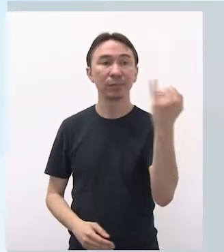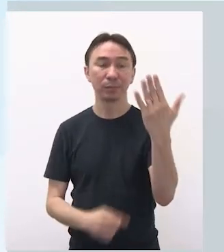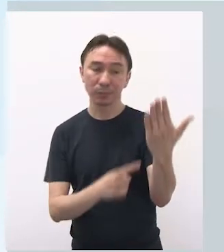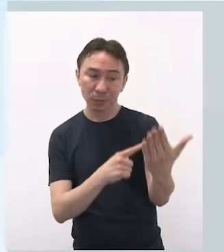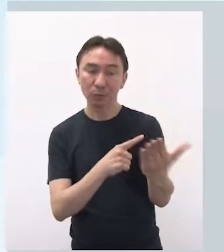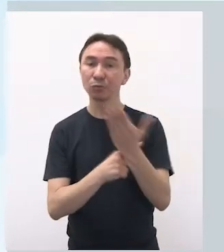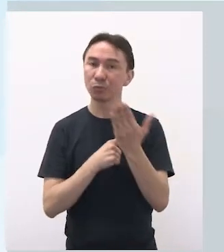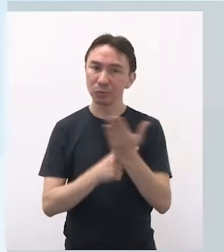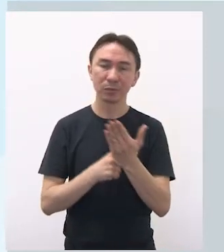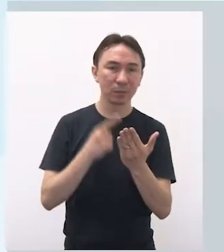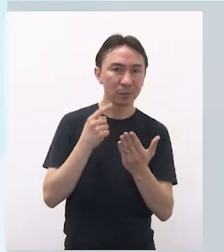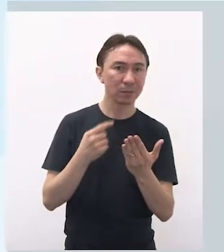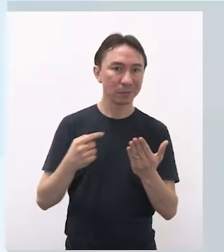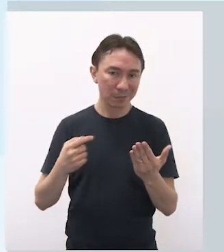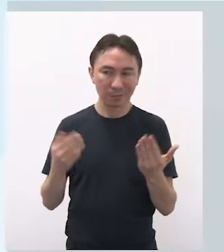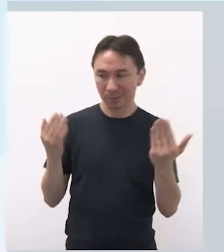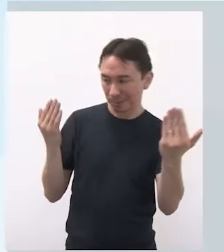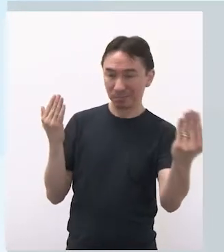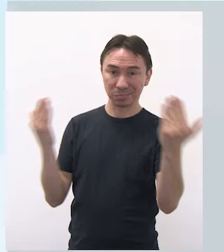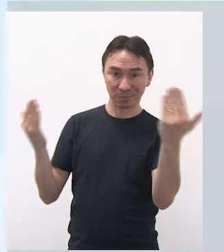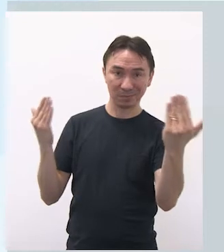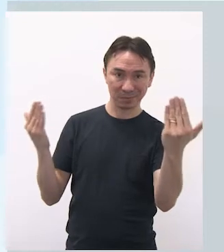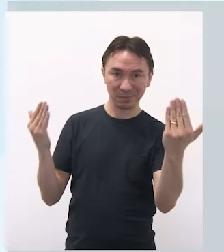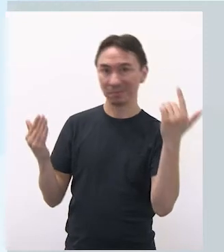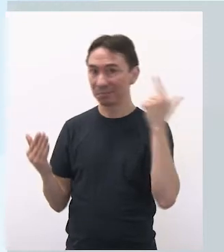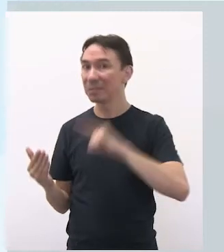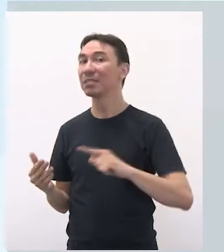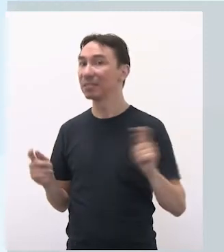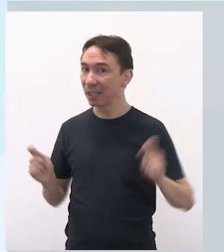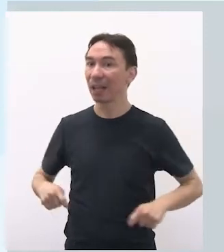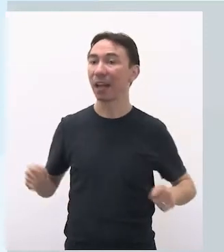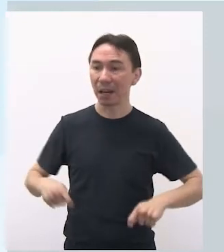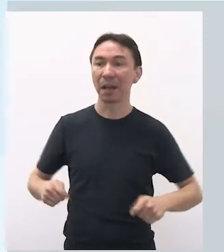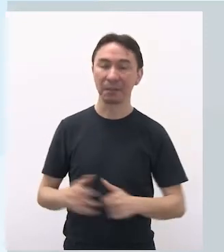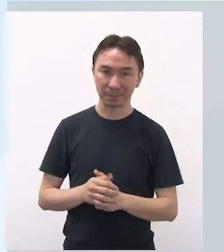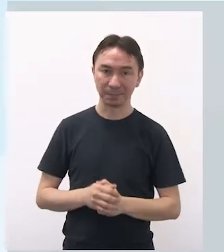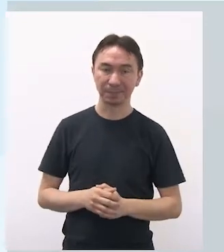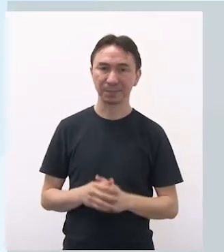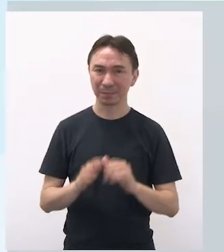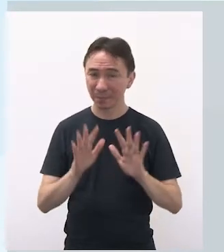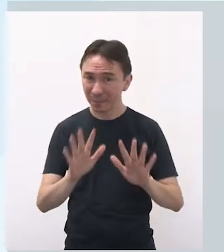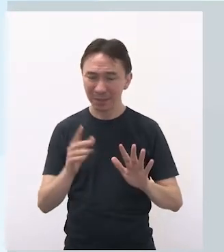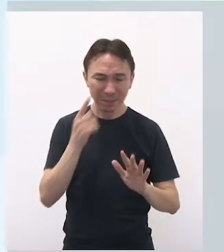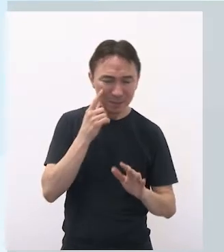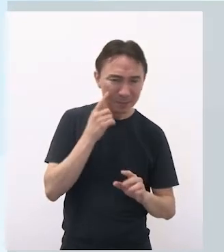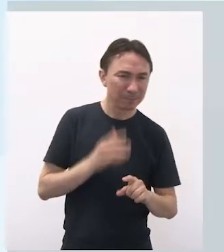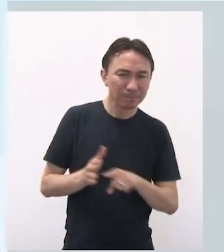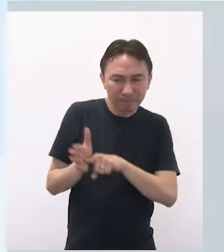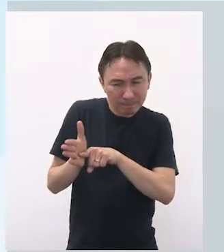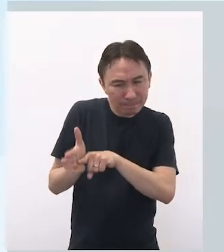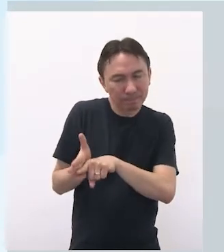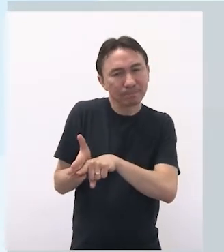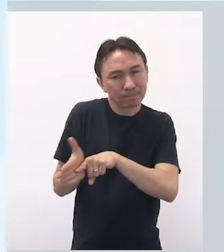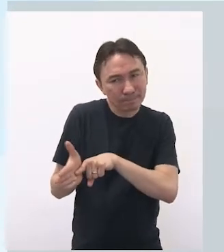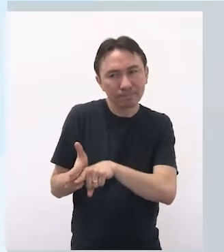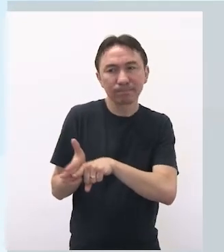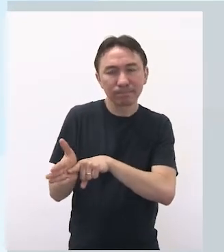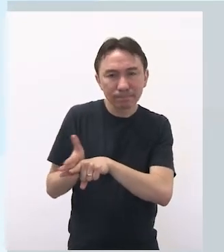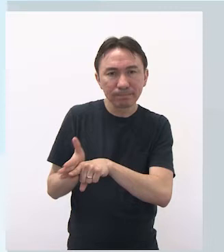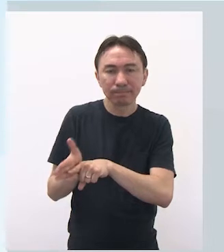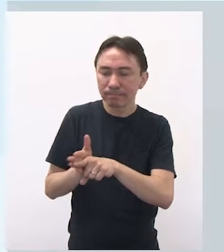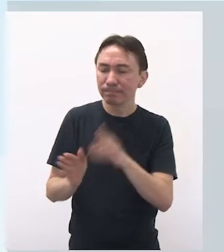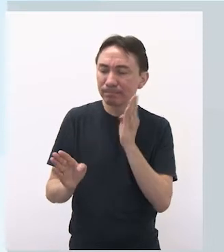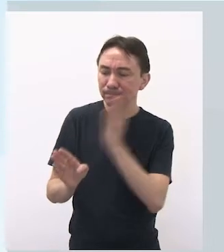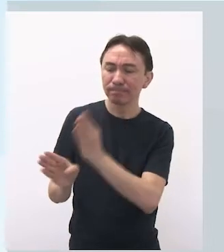essa comparabilidade. Então, é muito importante que, nesse diagnóstico, eu me interajo,